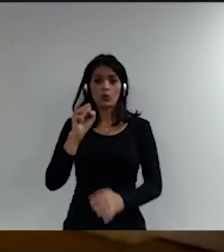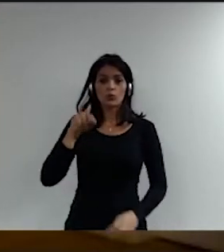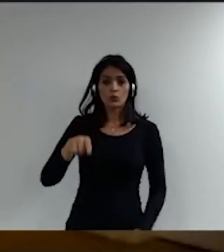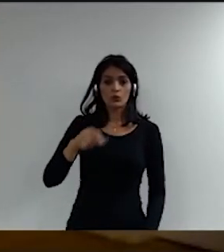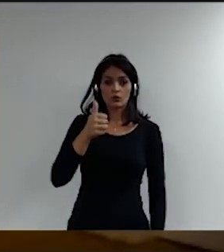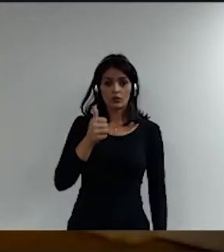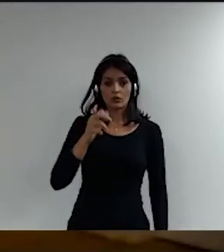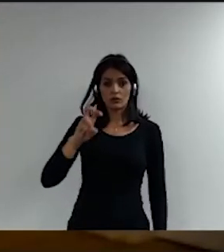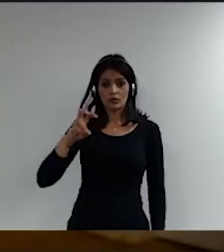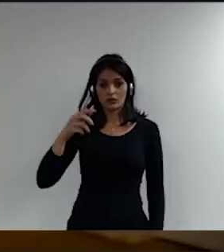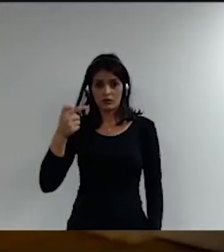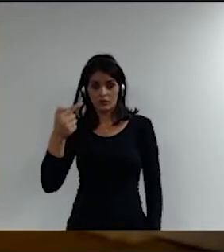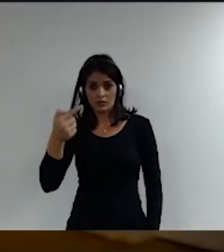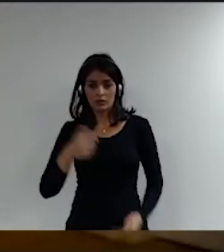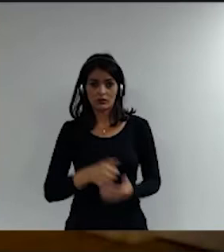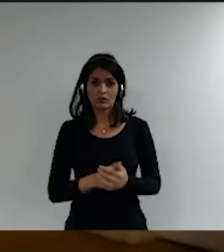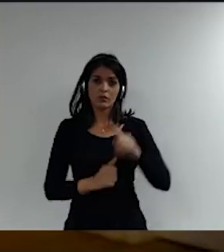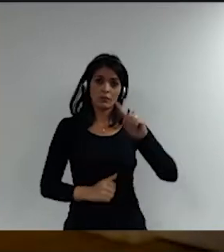8.157,